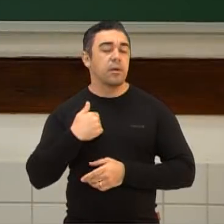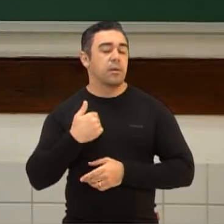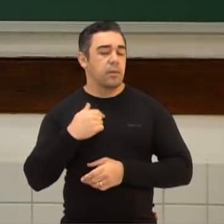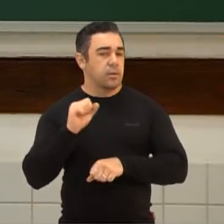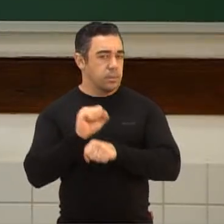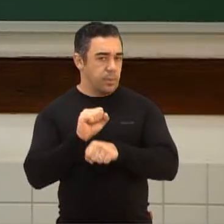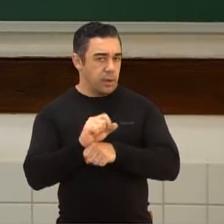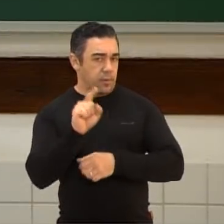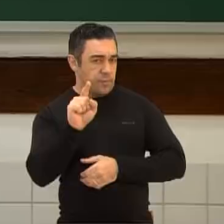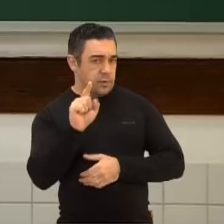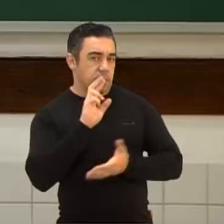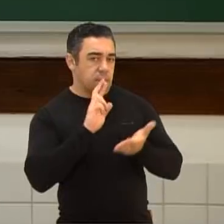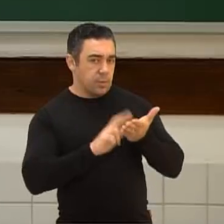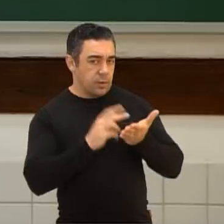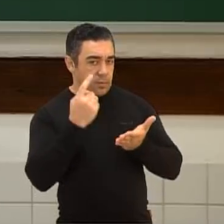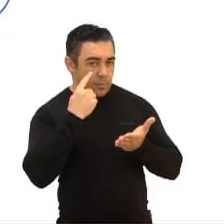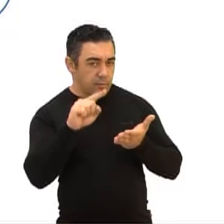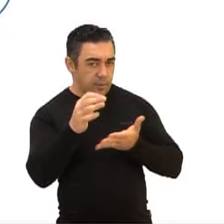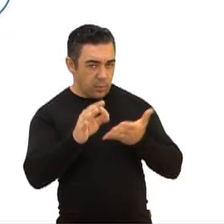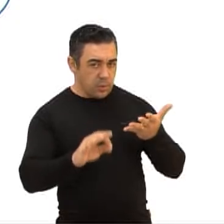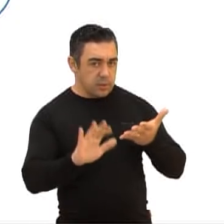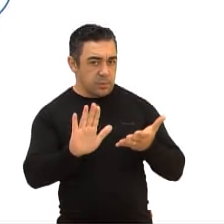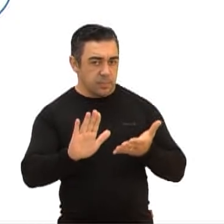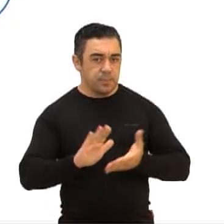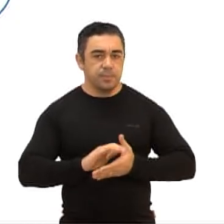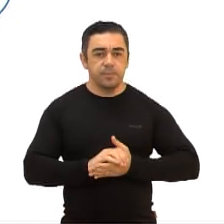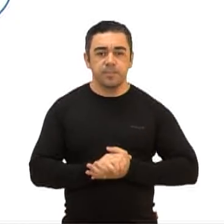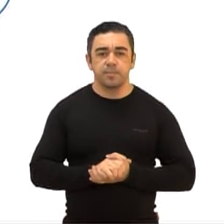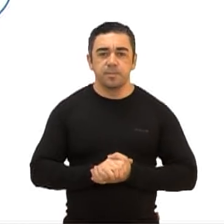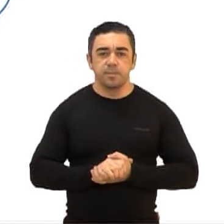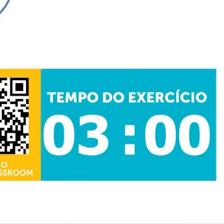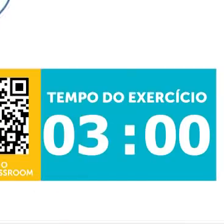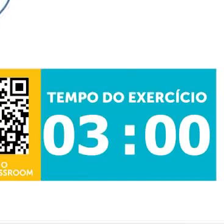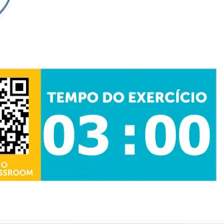Então, resolvam lá que nós já voltamos.